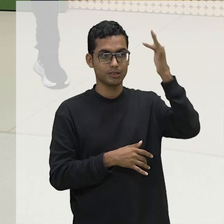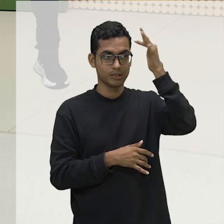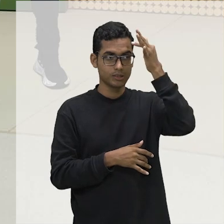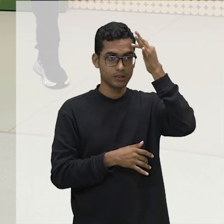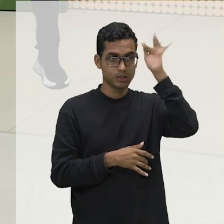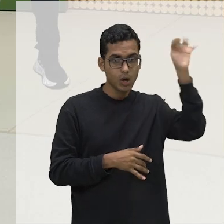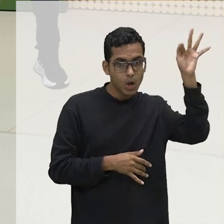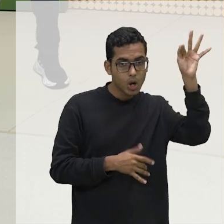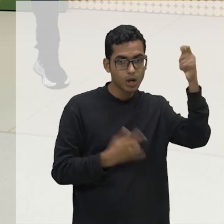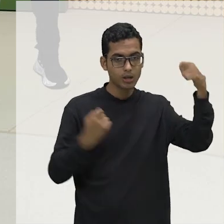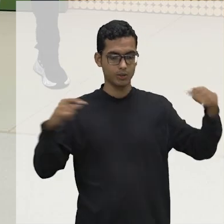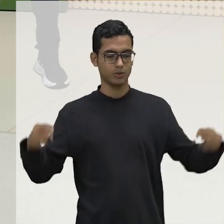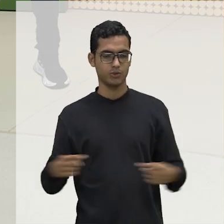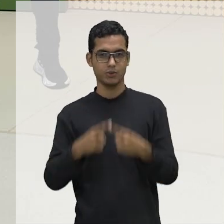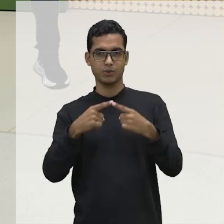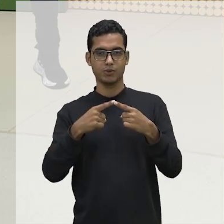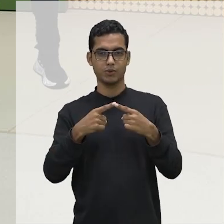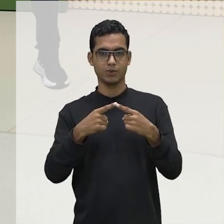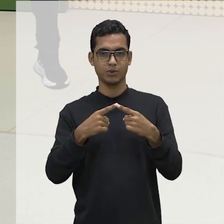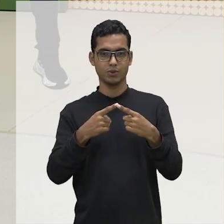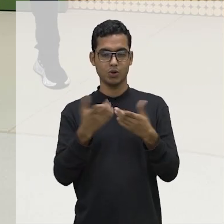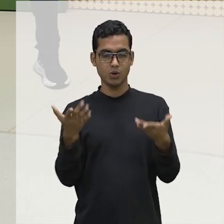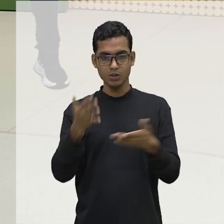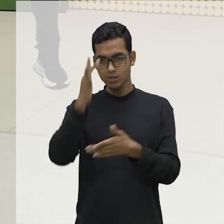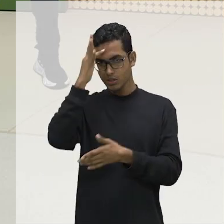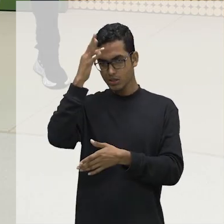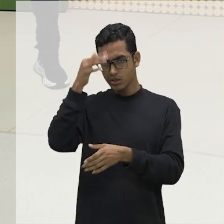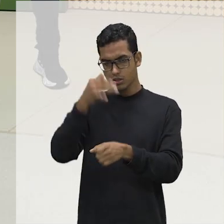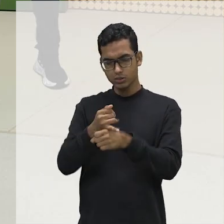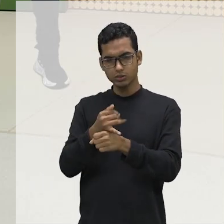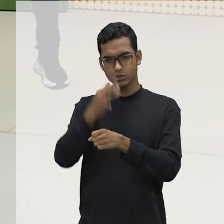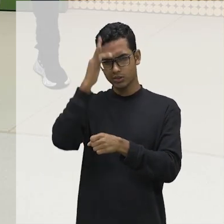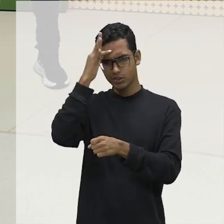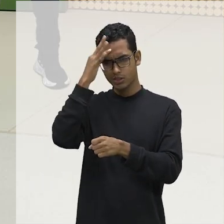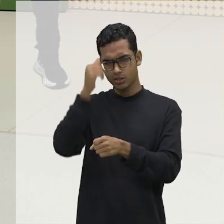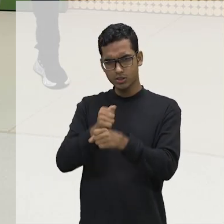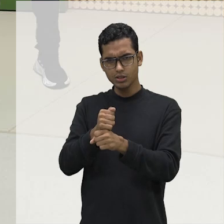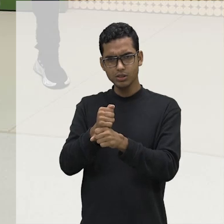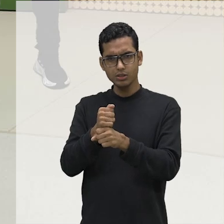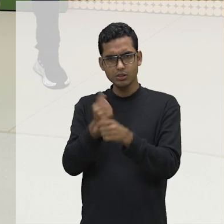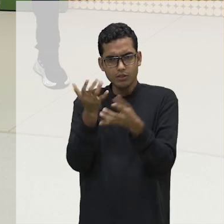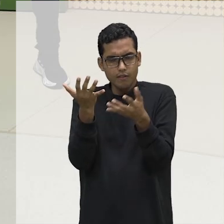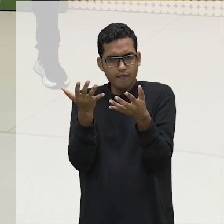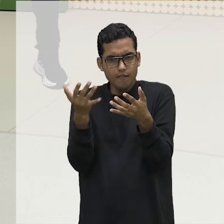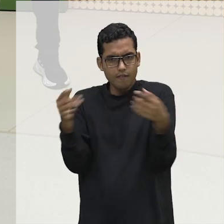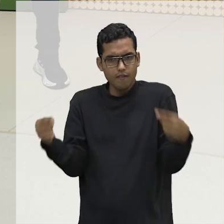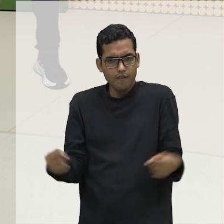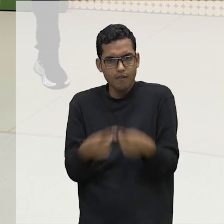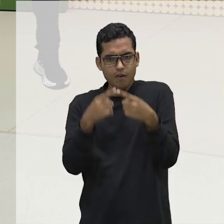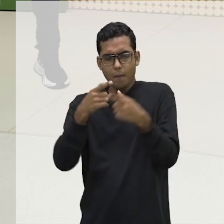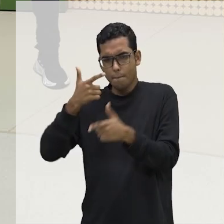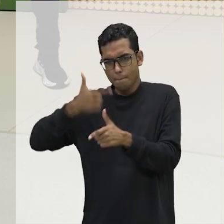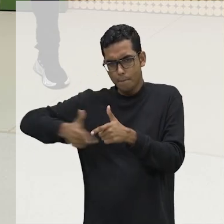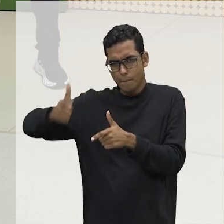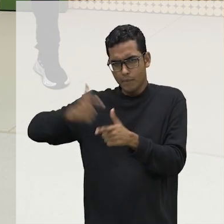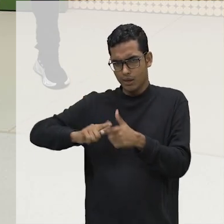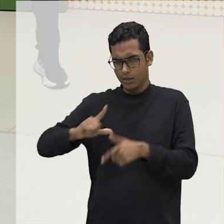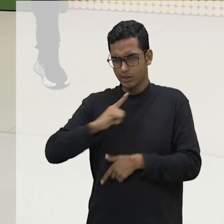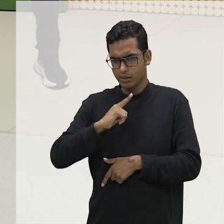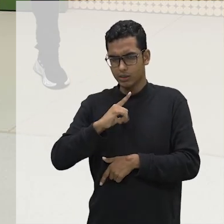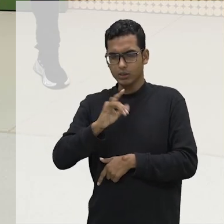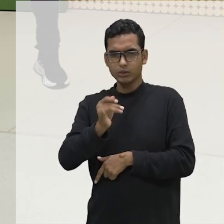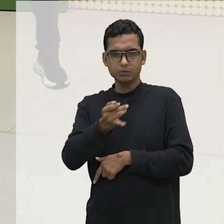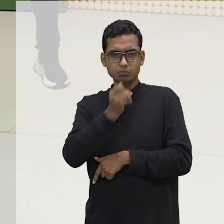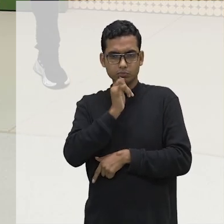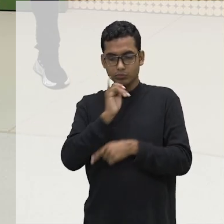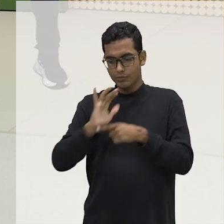físicas, hoje fisicamente aceitas, elas estão livres de problemas, tá certo? A própria mecânica